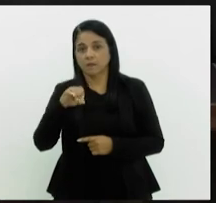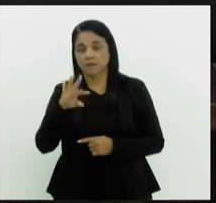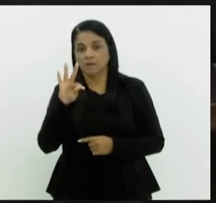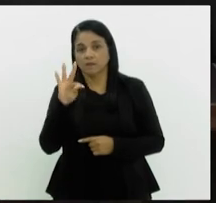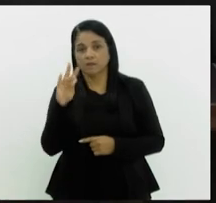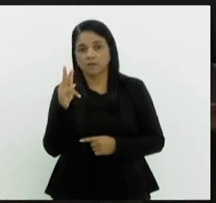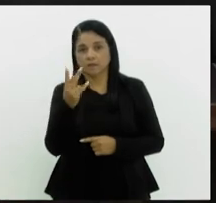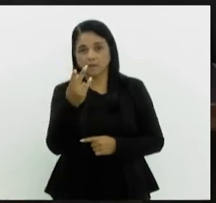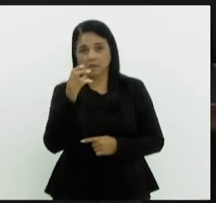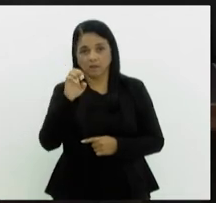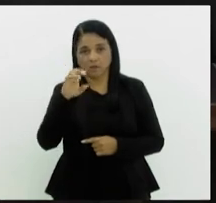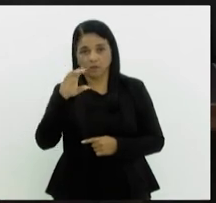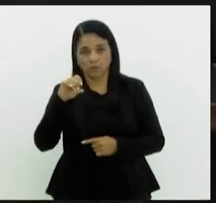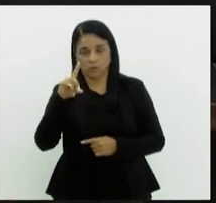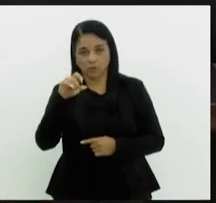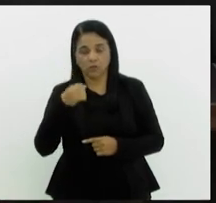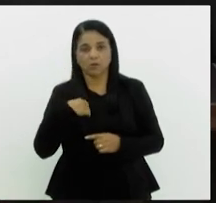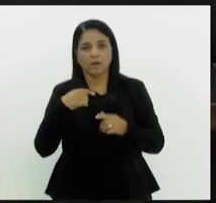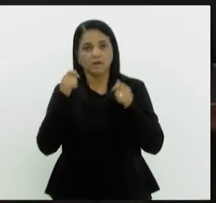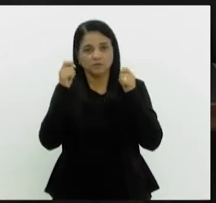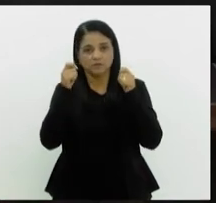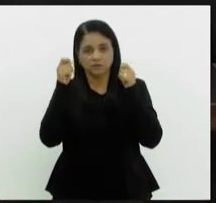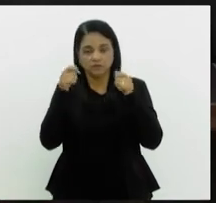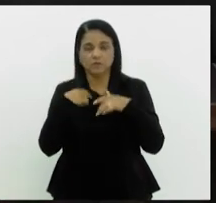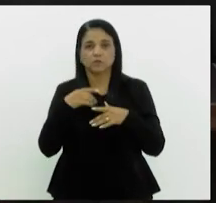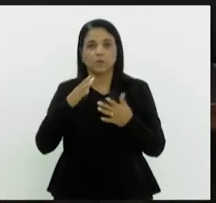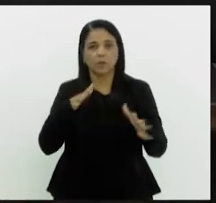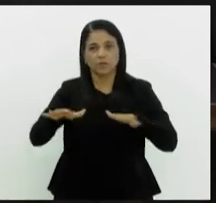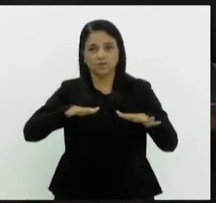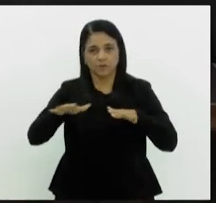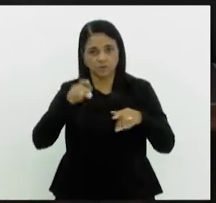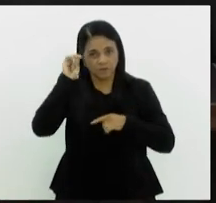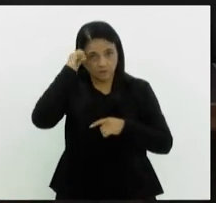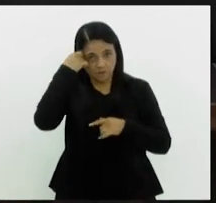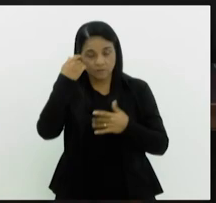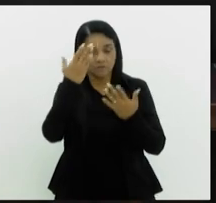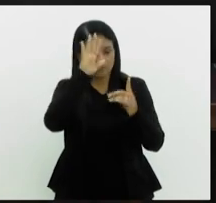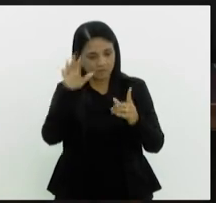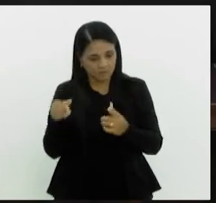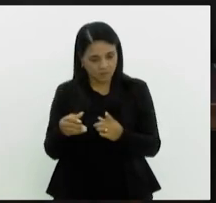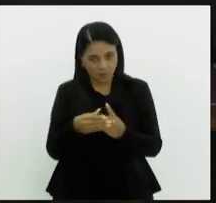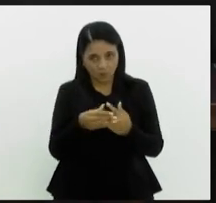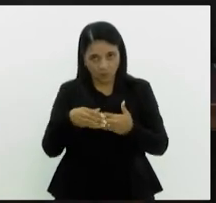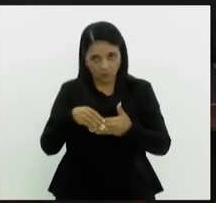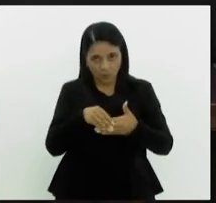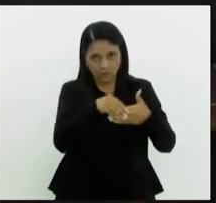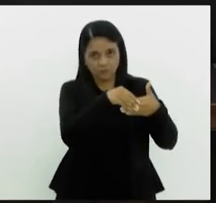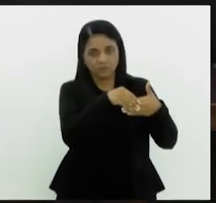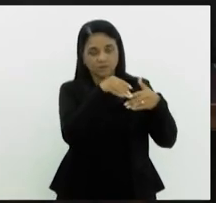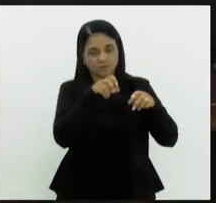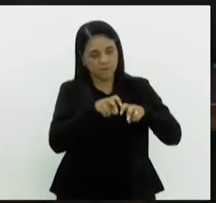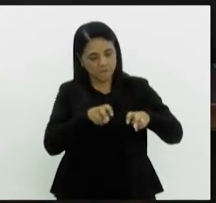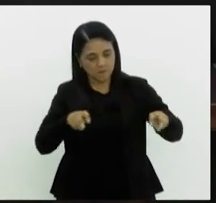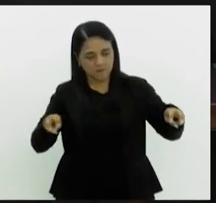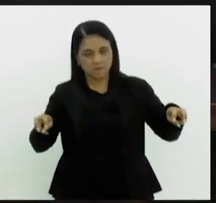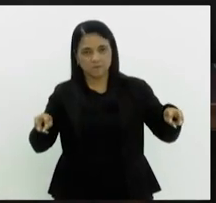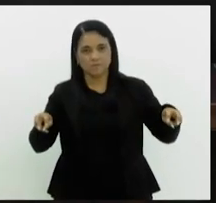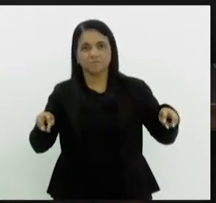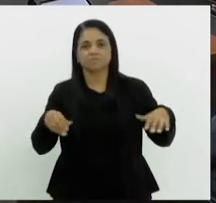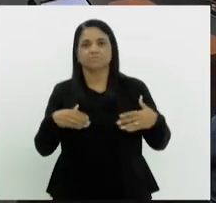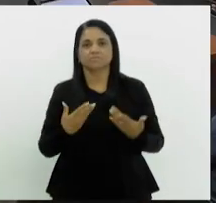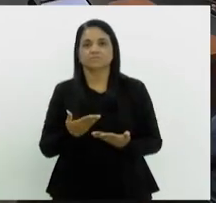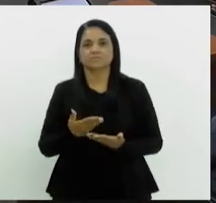do movimento negro. Solicito ao cerimonial que conduza a nossa homenageada até esta mesa de honra, por